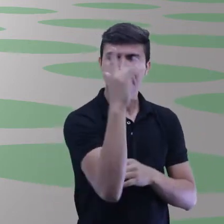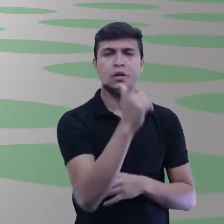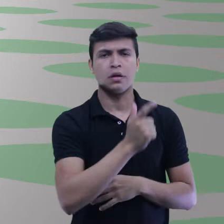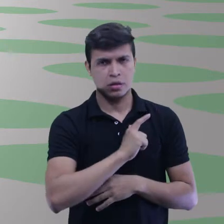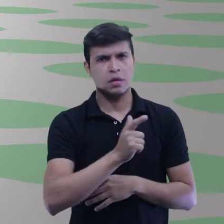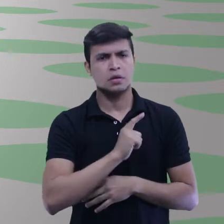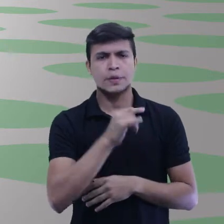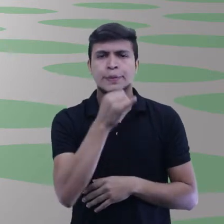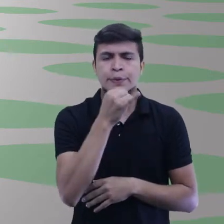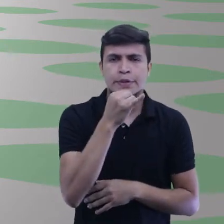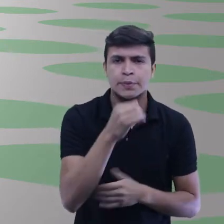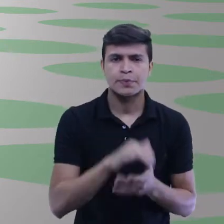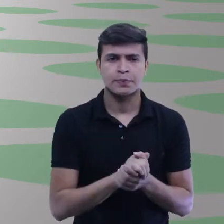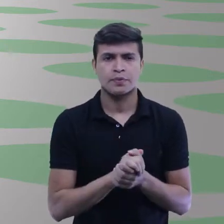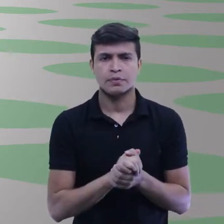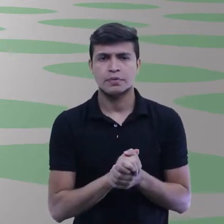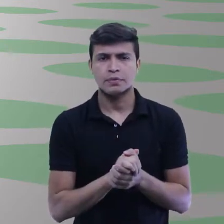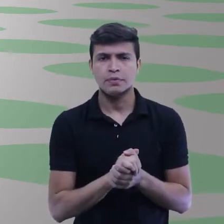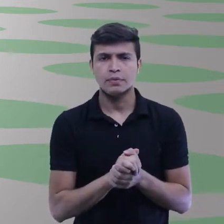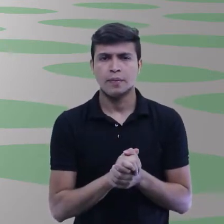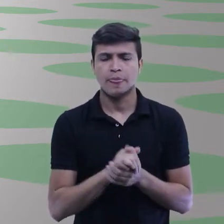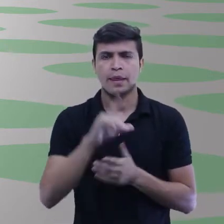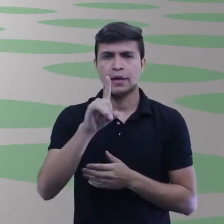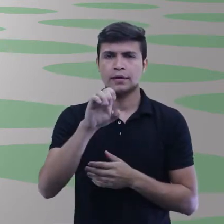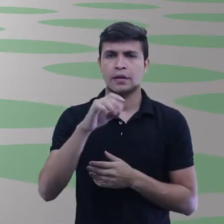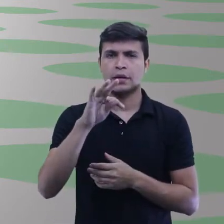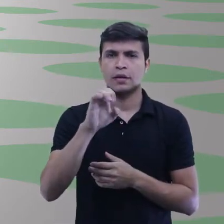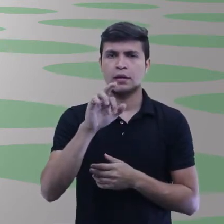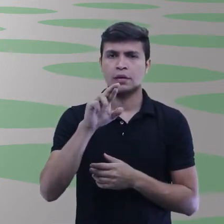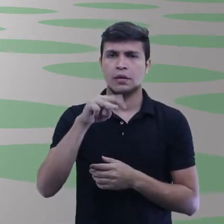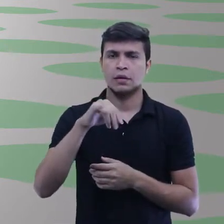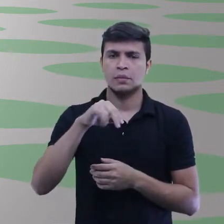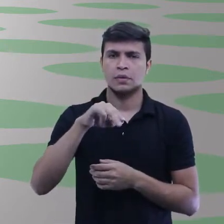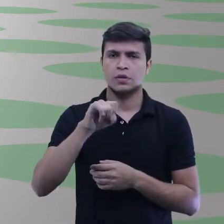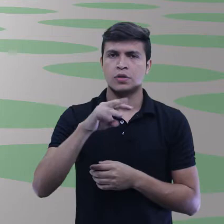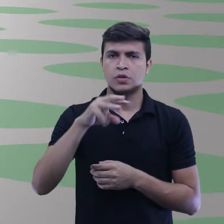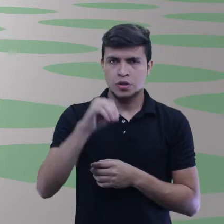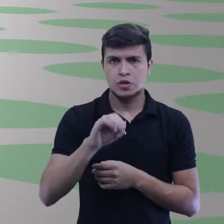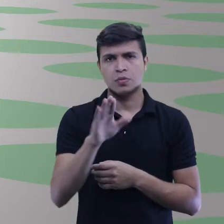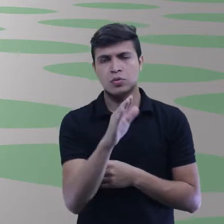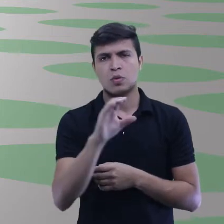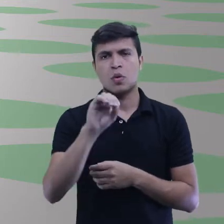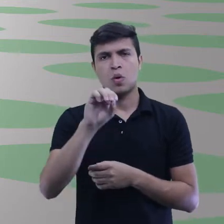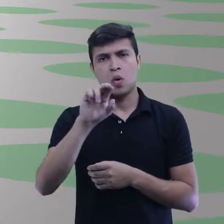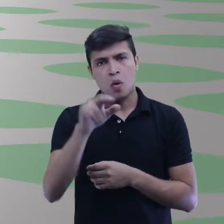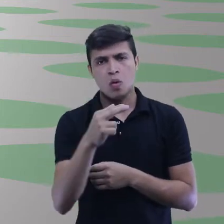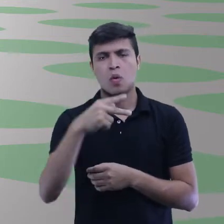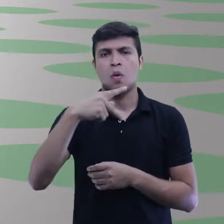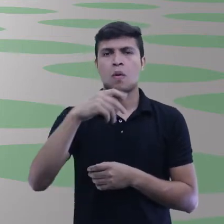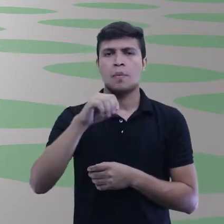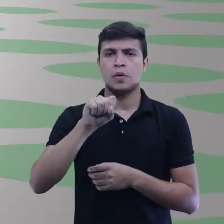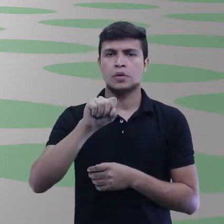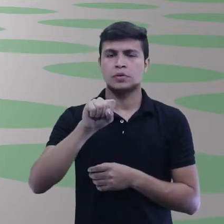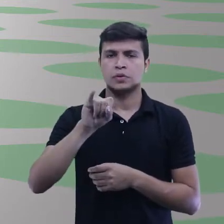alguns aspectos como os seguintes: a clássica oposição determinismo-possibilismo, homem determinado pelo ambiente natural, natureza